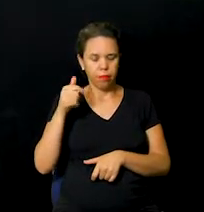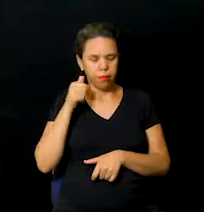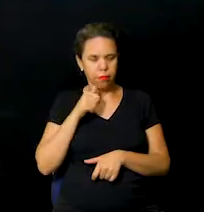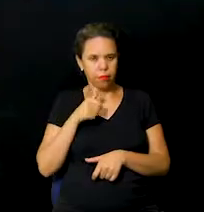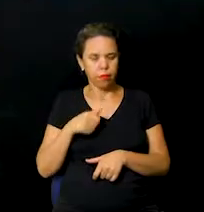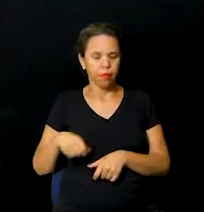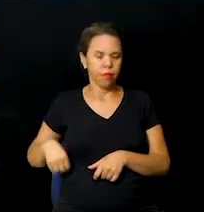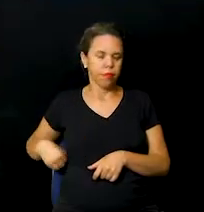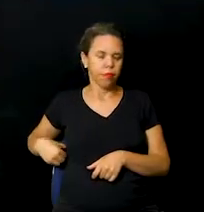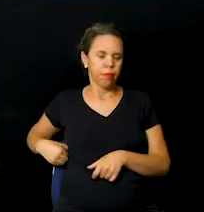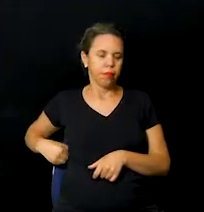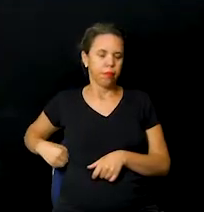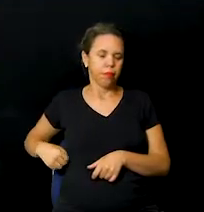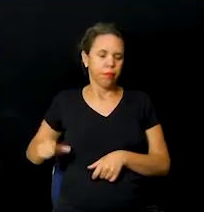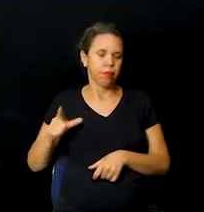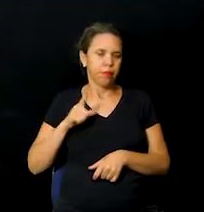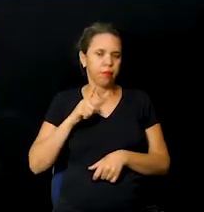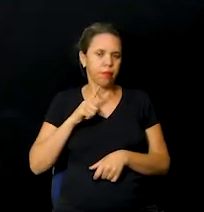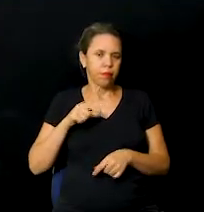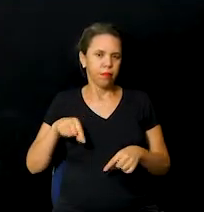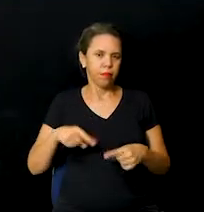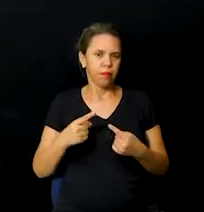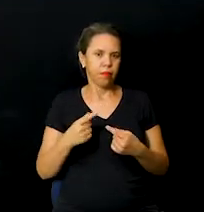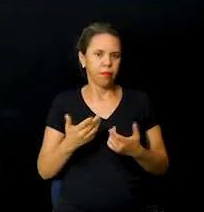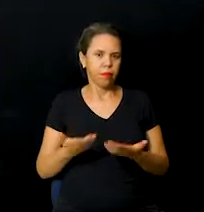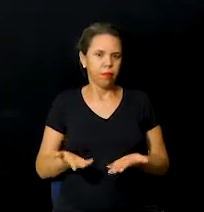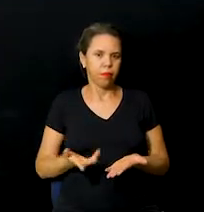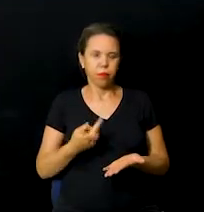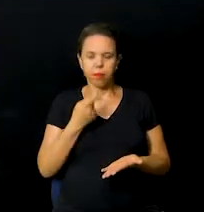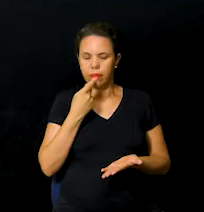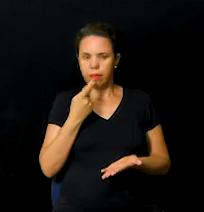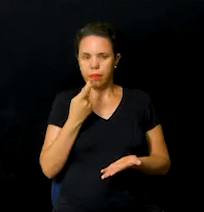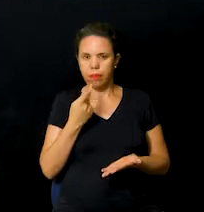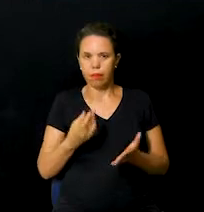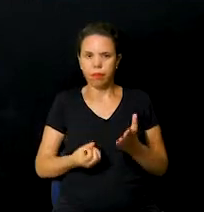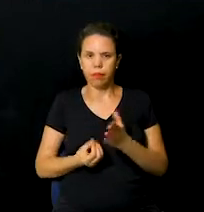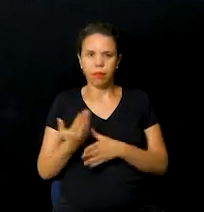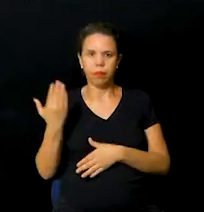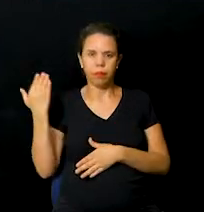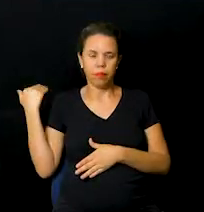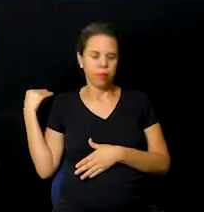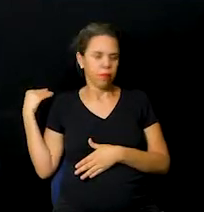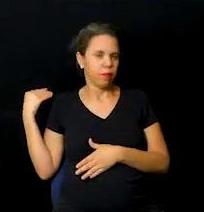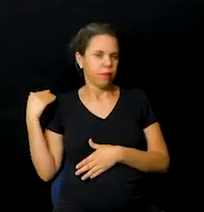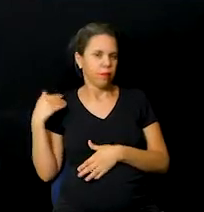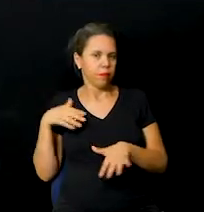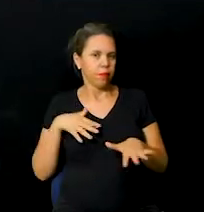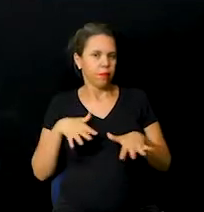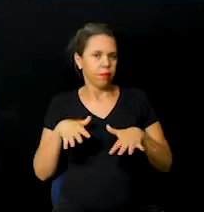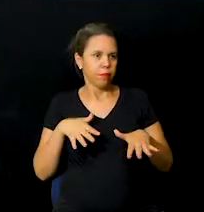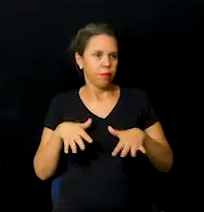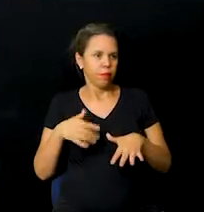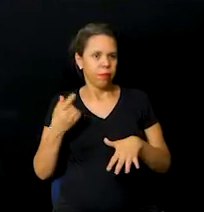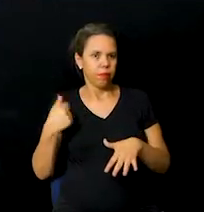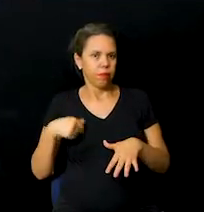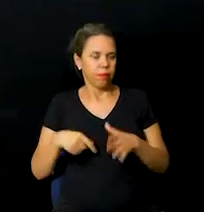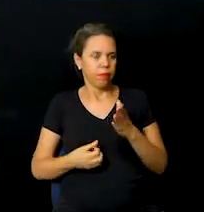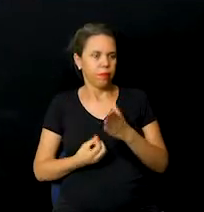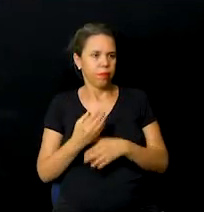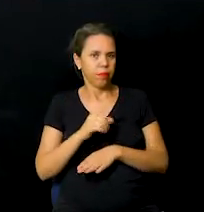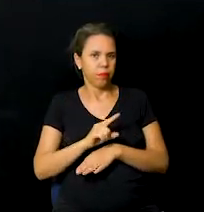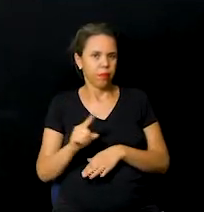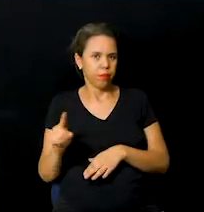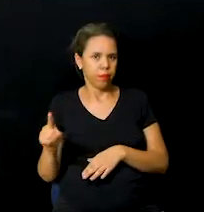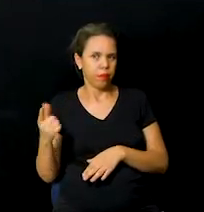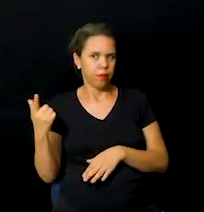pessoal, ou seja, da própria mulher. Então, ainda temos muitos desafios. Como eu disse, nascemos lá atrás como movimento. Não